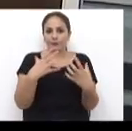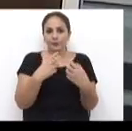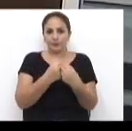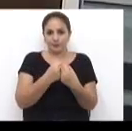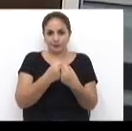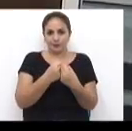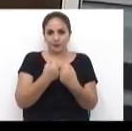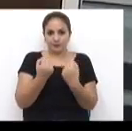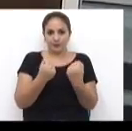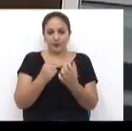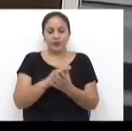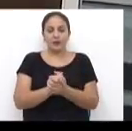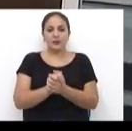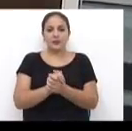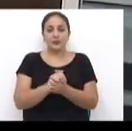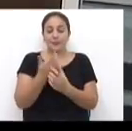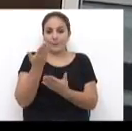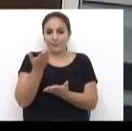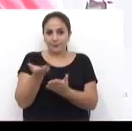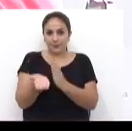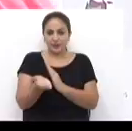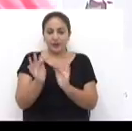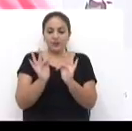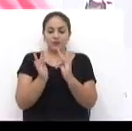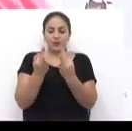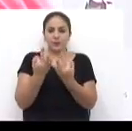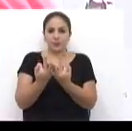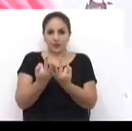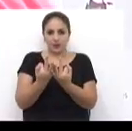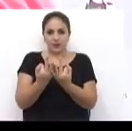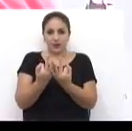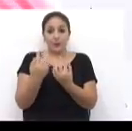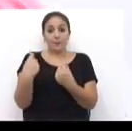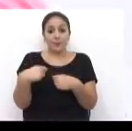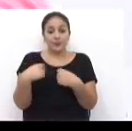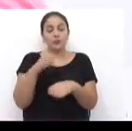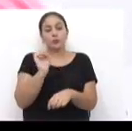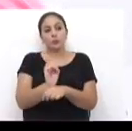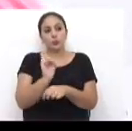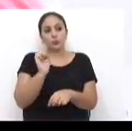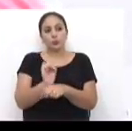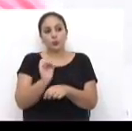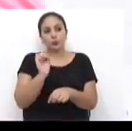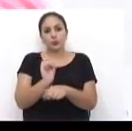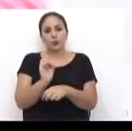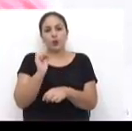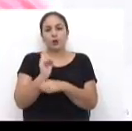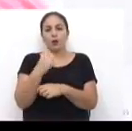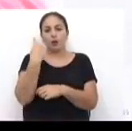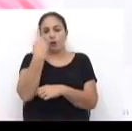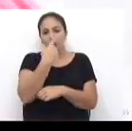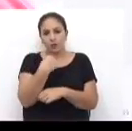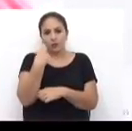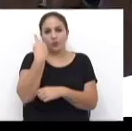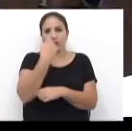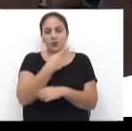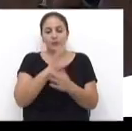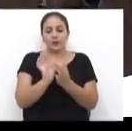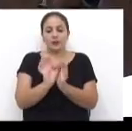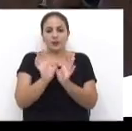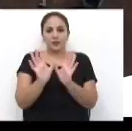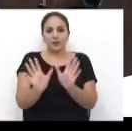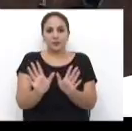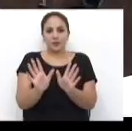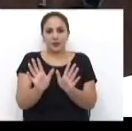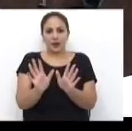março faleceu em um acidente de trânsito. Além da perda, a família da vítima precisou suportar a dor de esperar